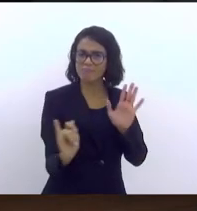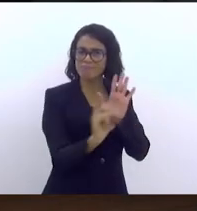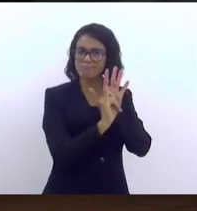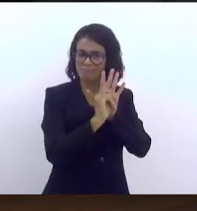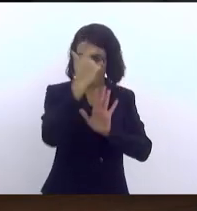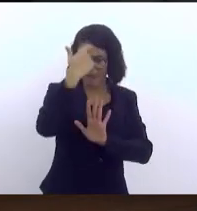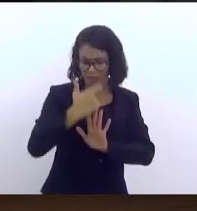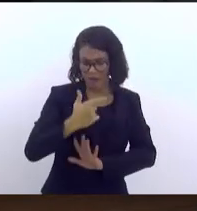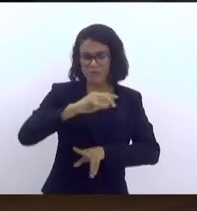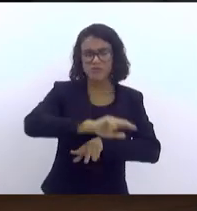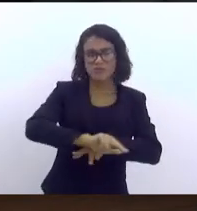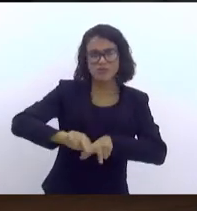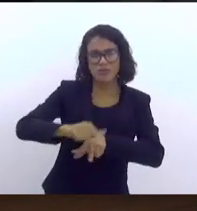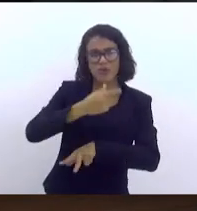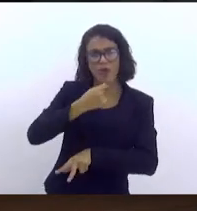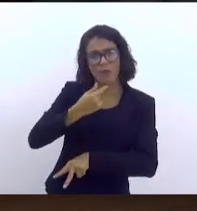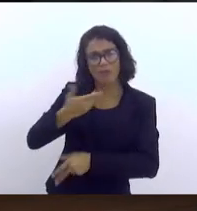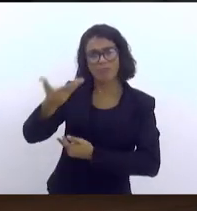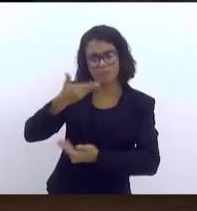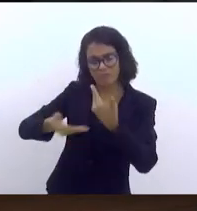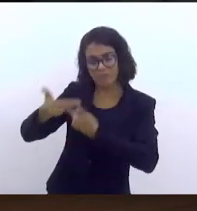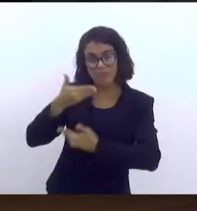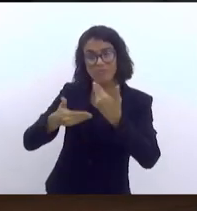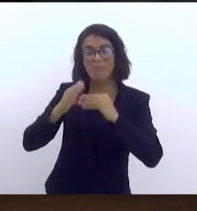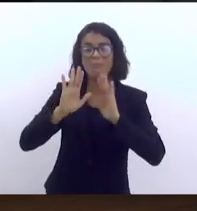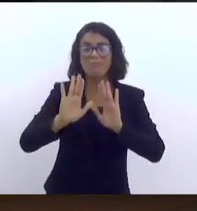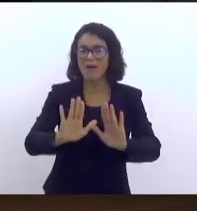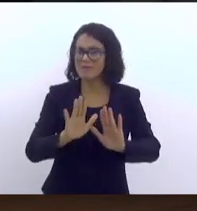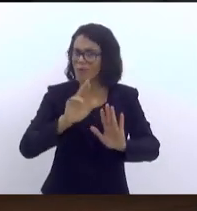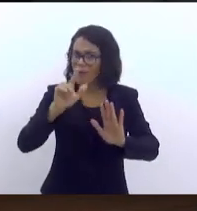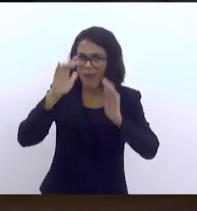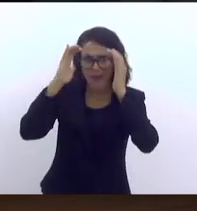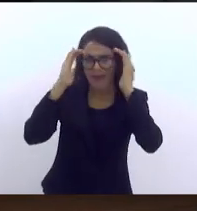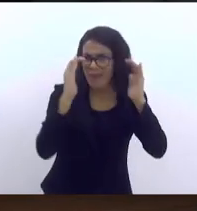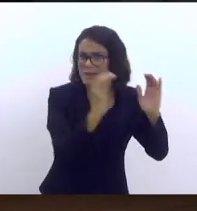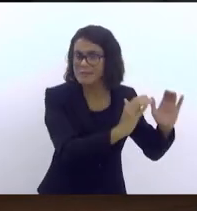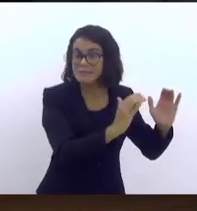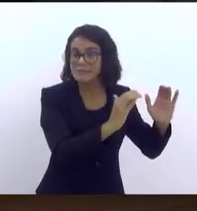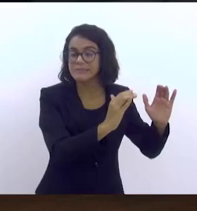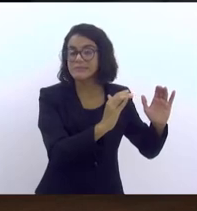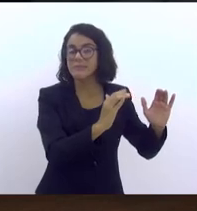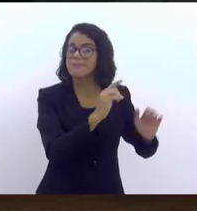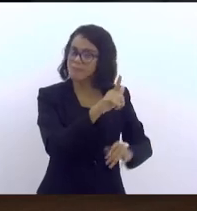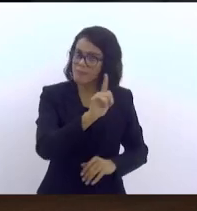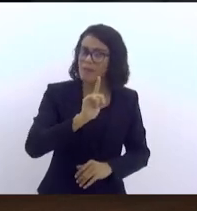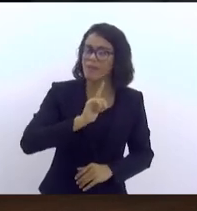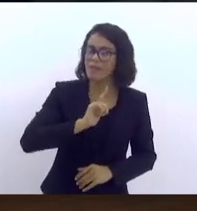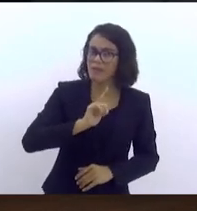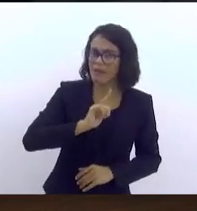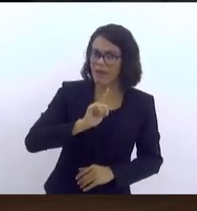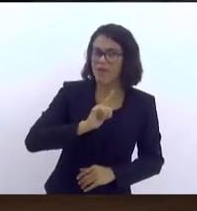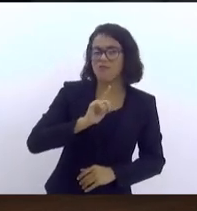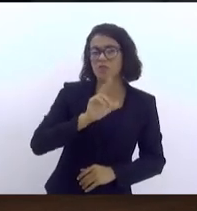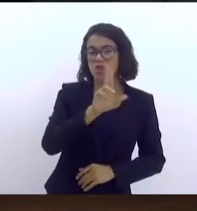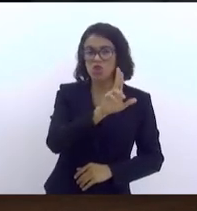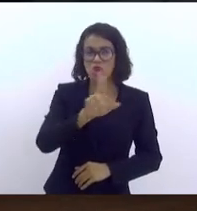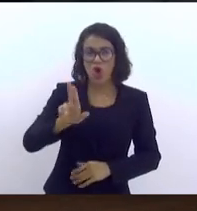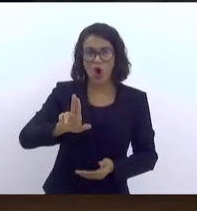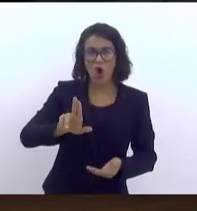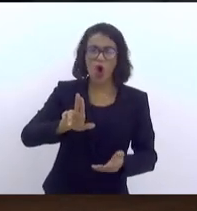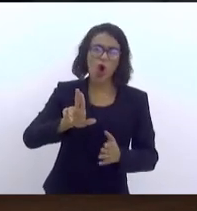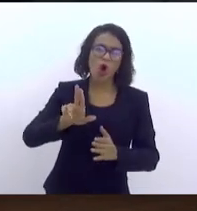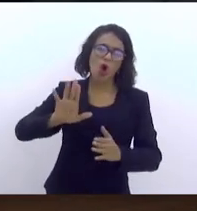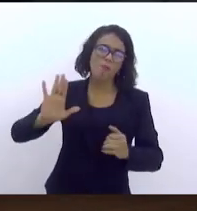o gênero masculino e assim que ele quer ser tratado sendo que ainda assim isso não era respeitado ele teve seu nome morto